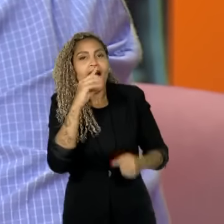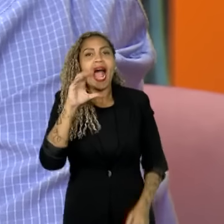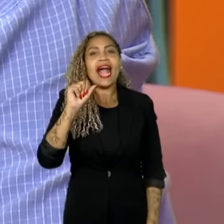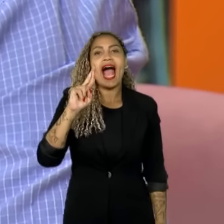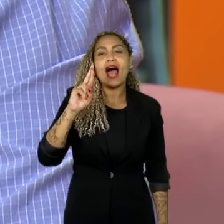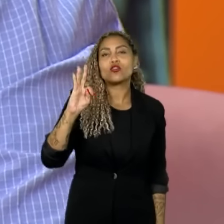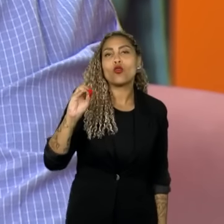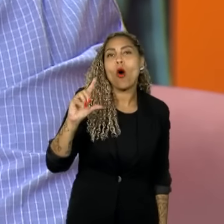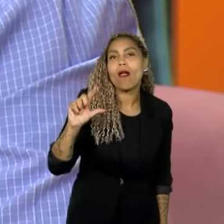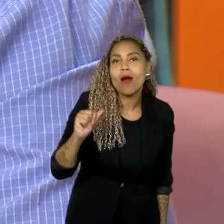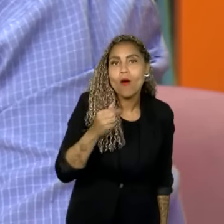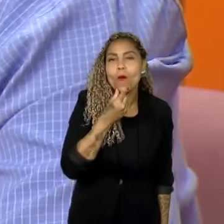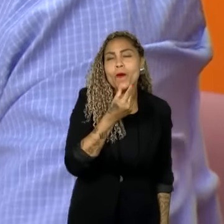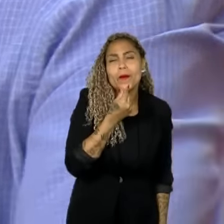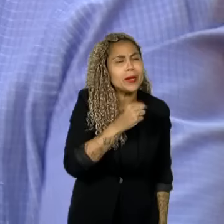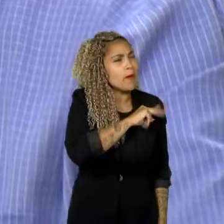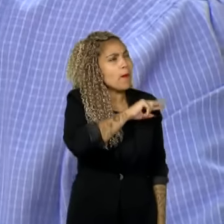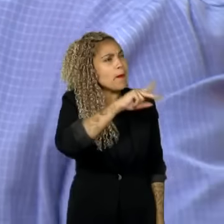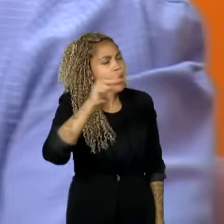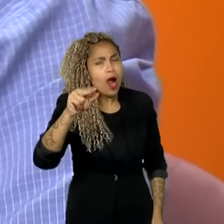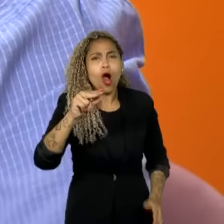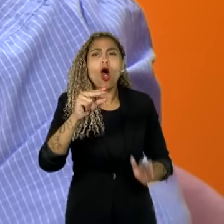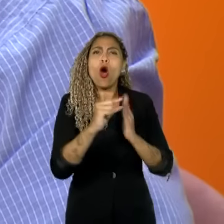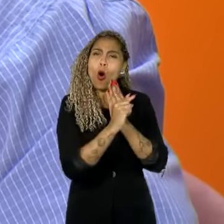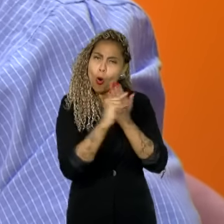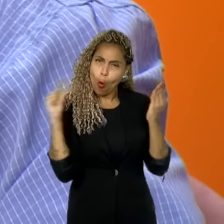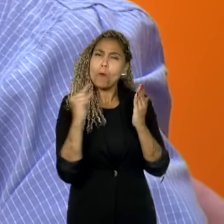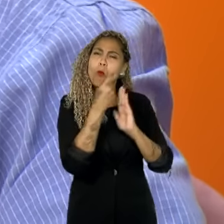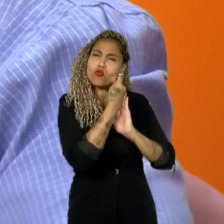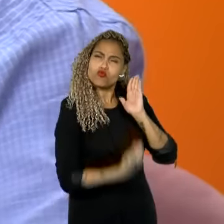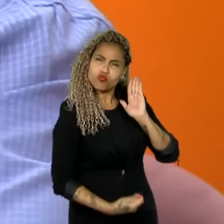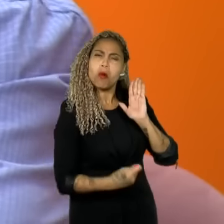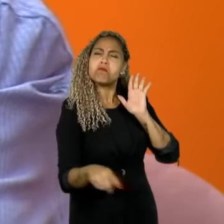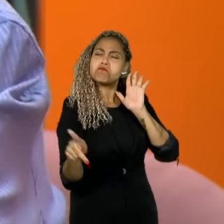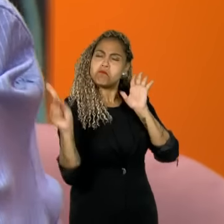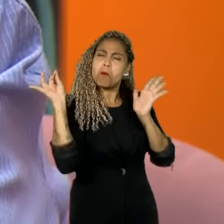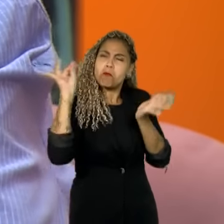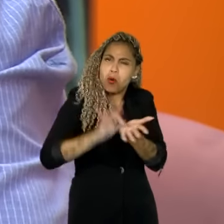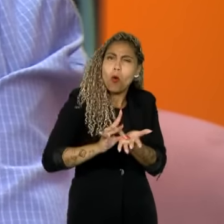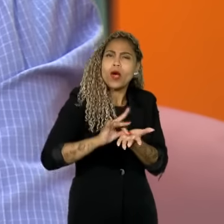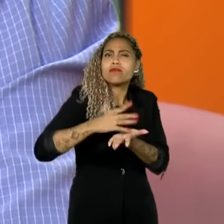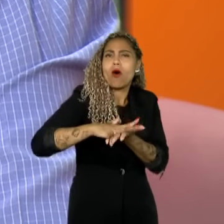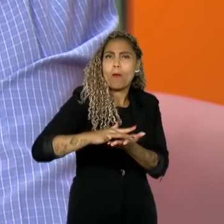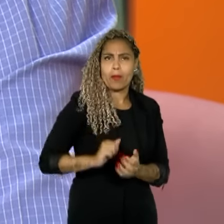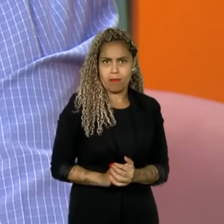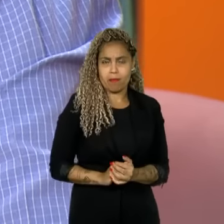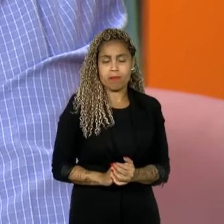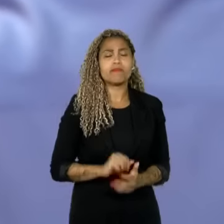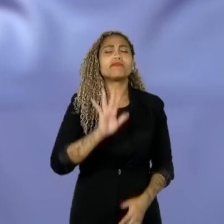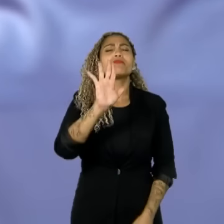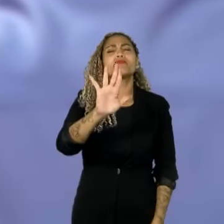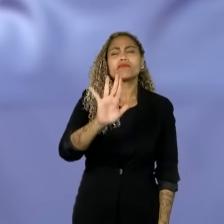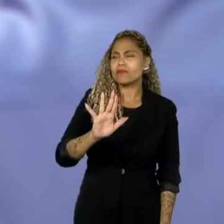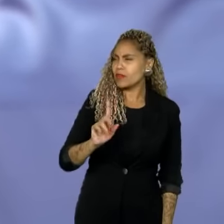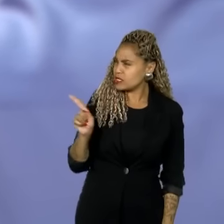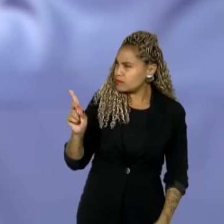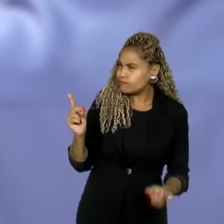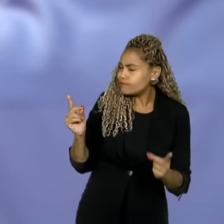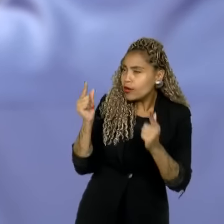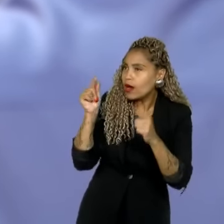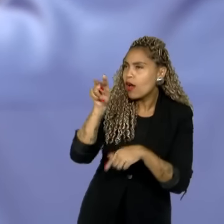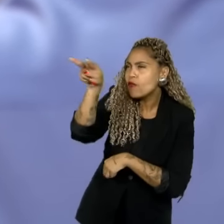Moça, os compositores autênticos, do samba autêntico. Aí... Mas você sacou, desculpa, você sacou logo que ela